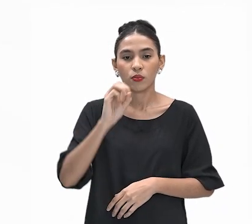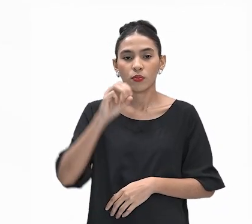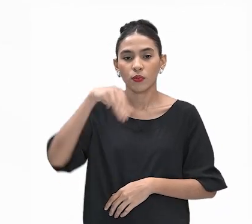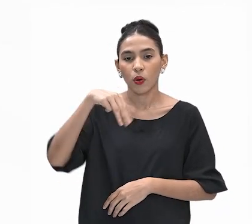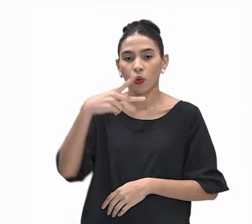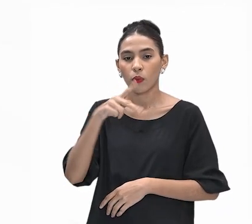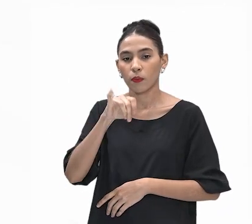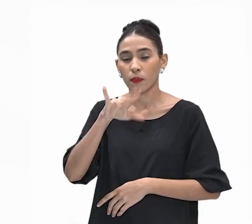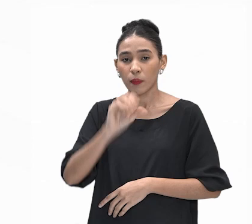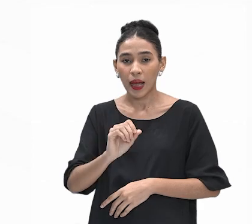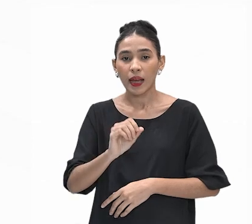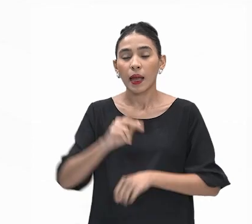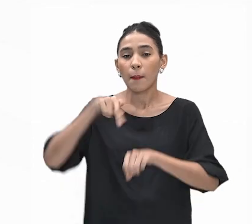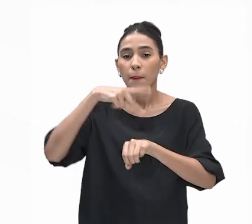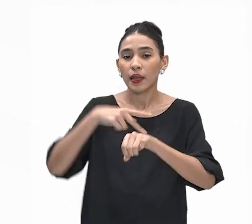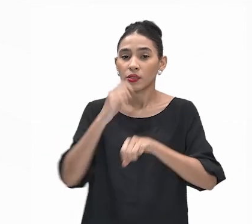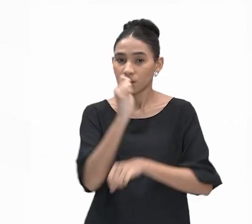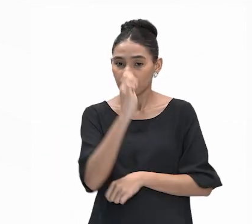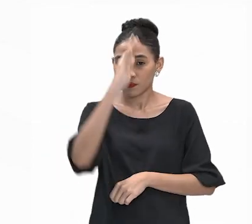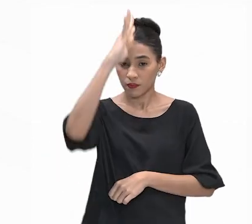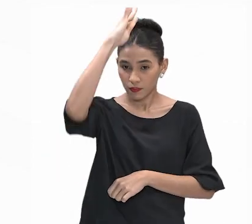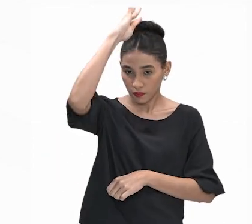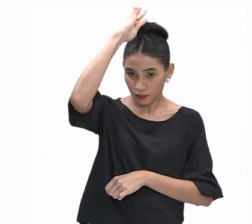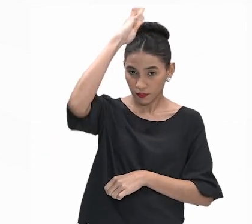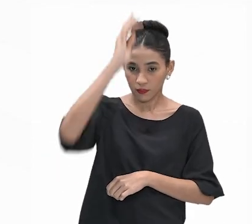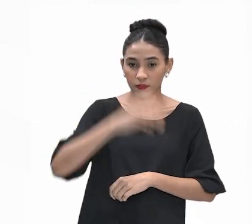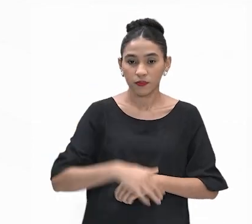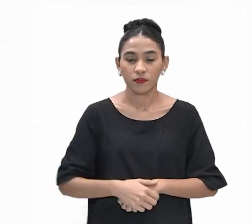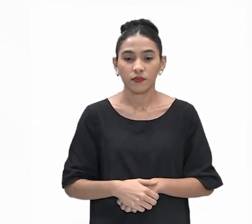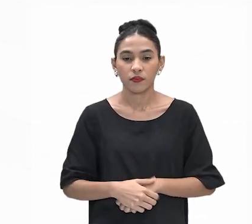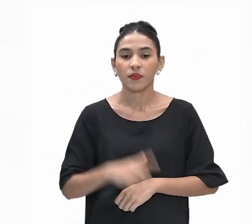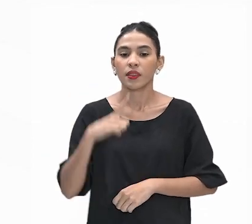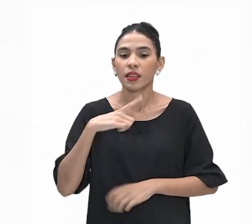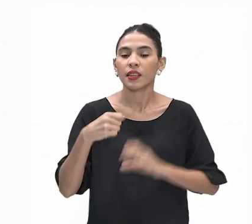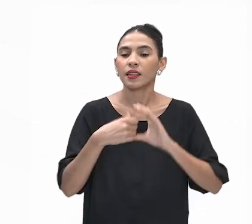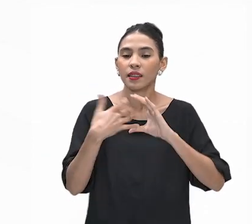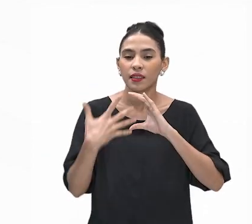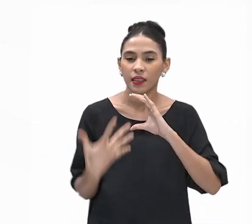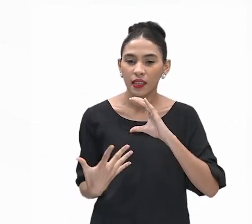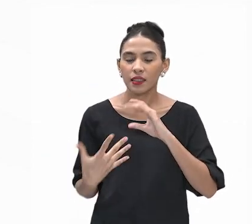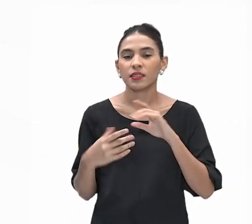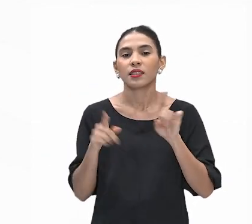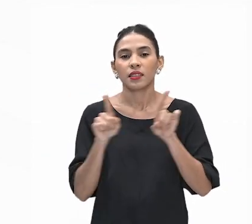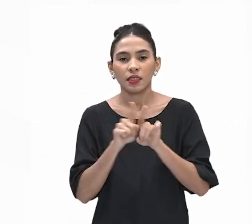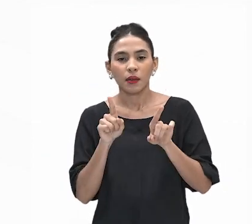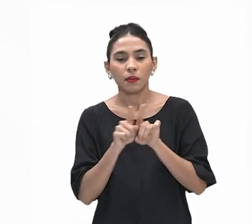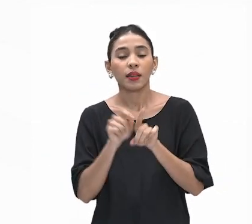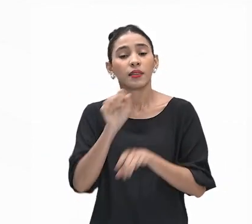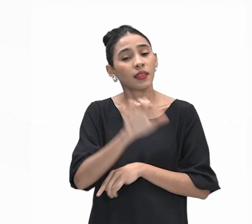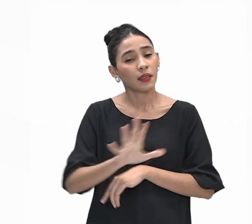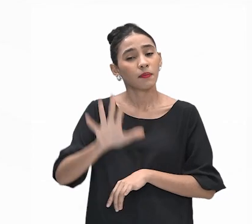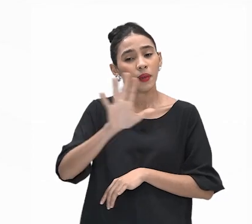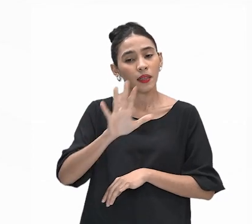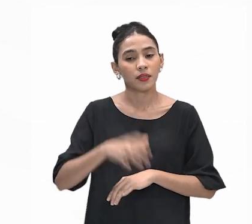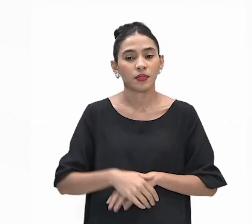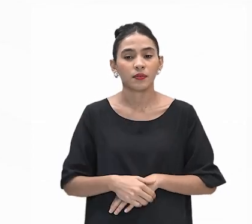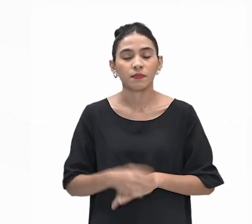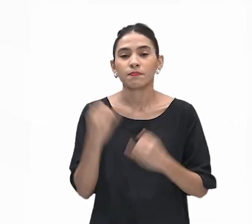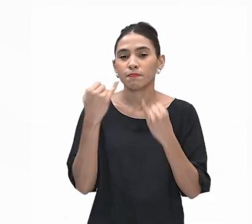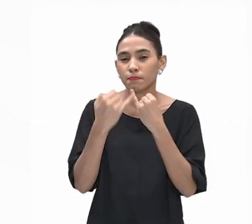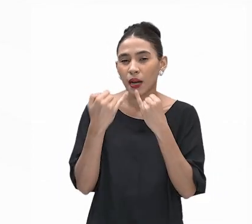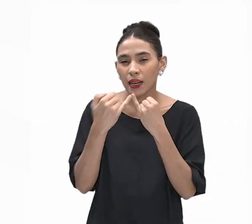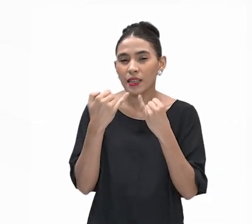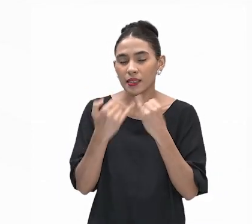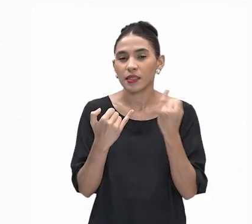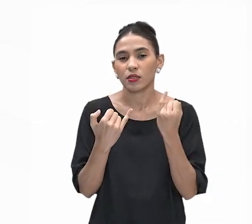de Pompeia, em Roma, que vocês estão vendo, ele tem a característica também aí na imagem do teatro